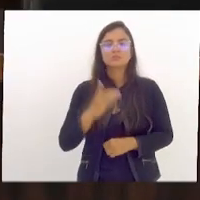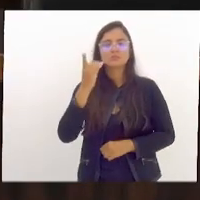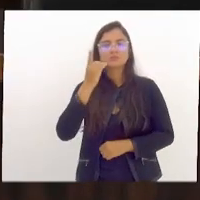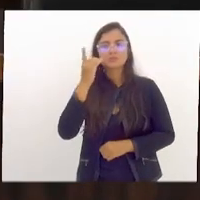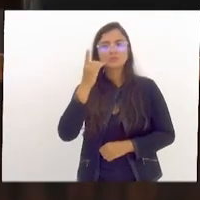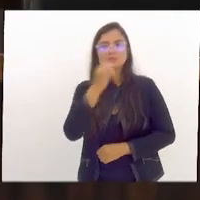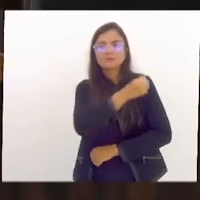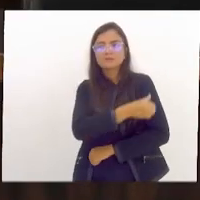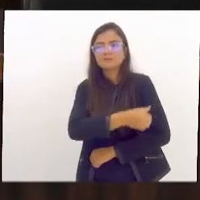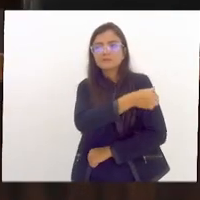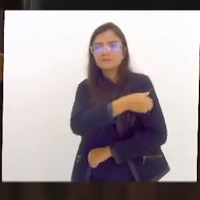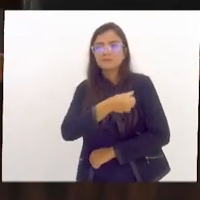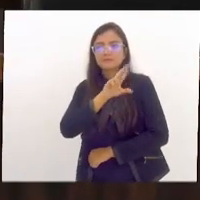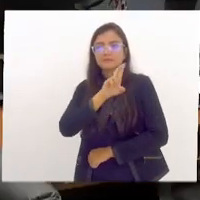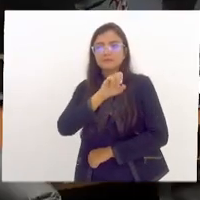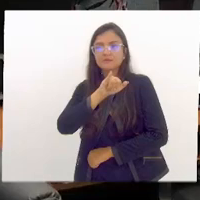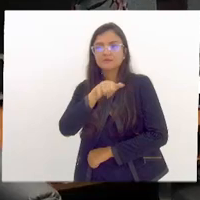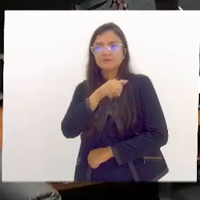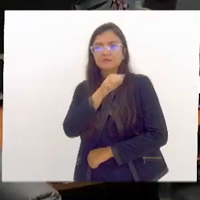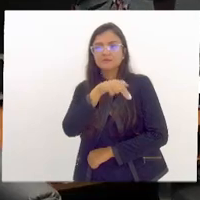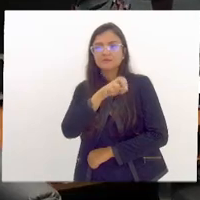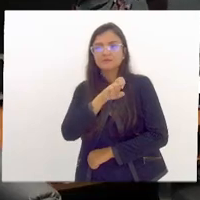deputada enfermeira Rejane.